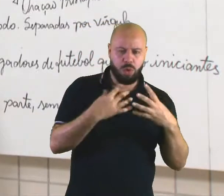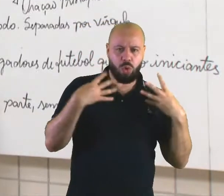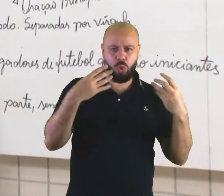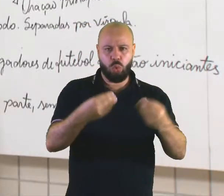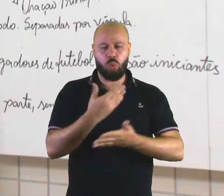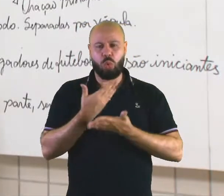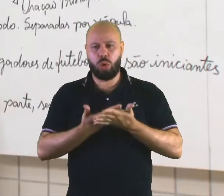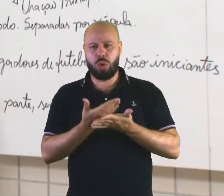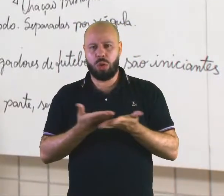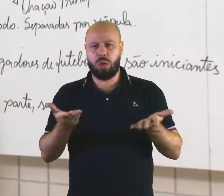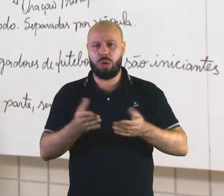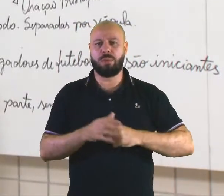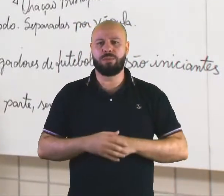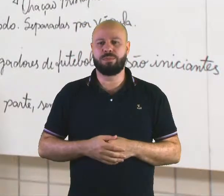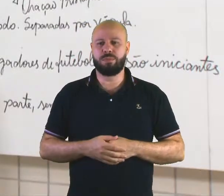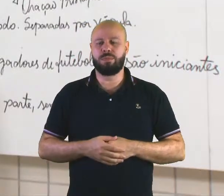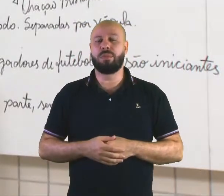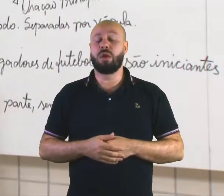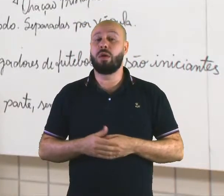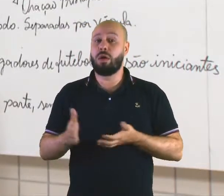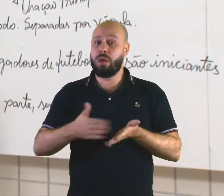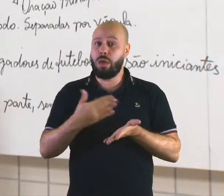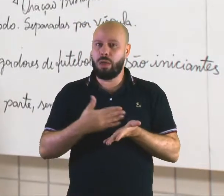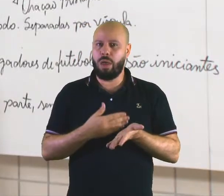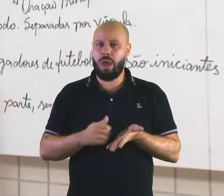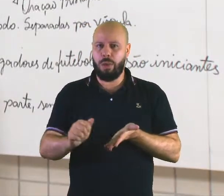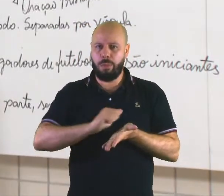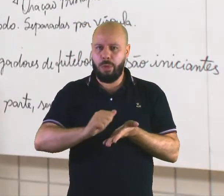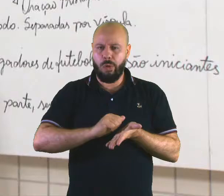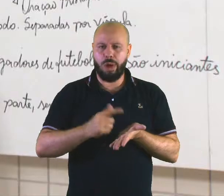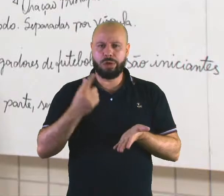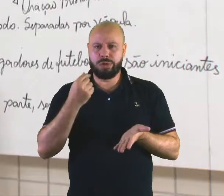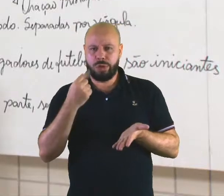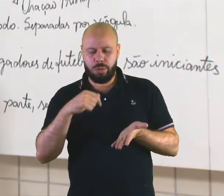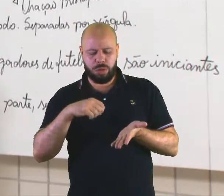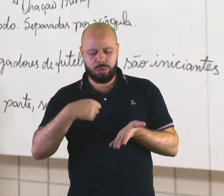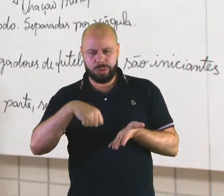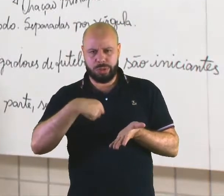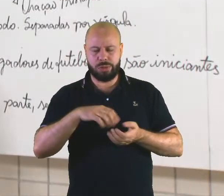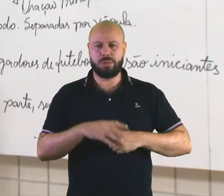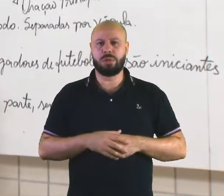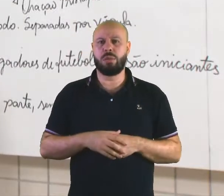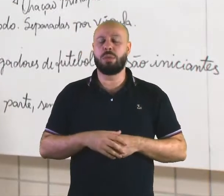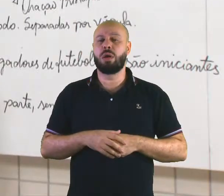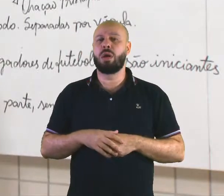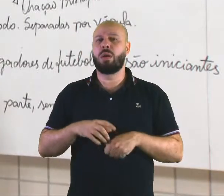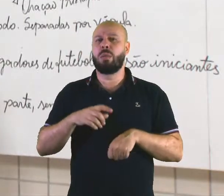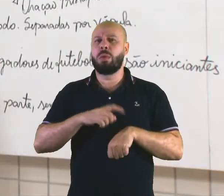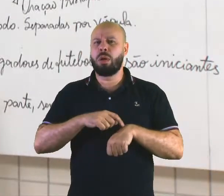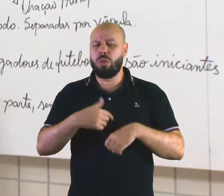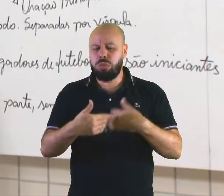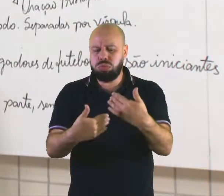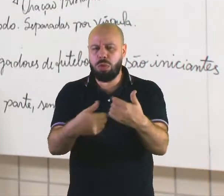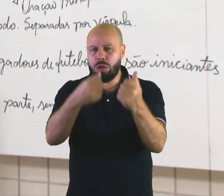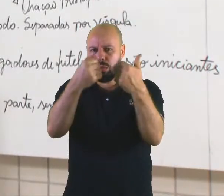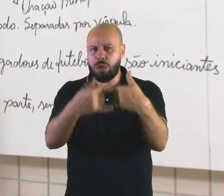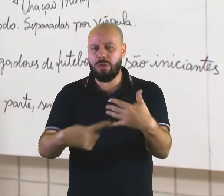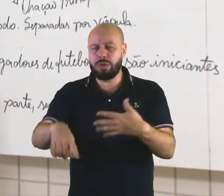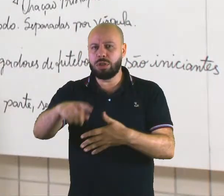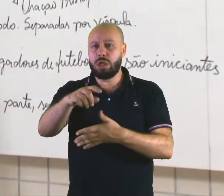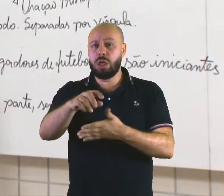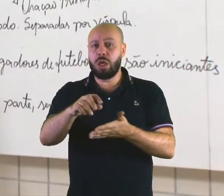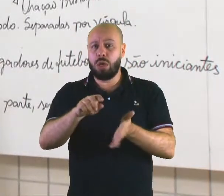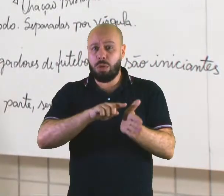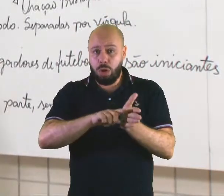nossa aula, leve caderno, borracha, lápis, porque à medida que eu for explicando o conteúdo, eu também vou já trabalhando